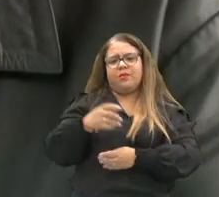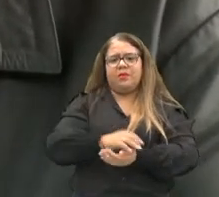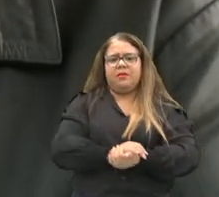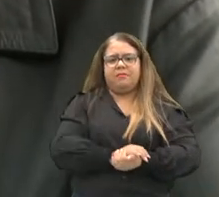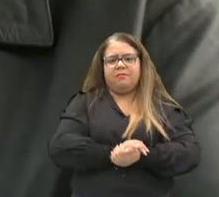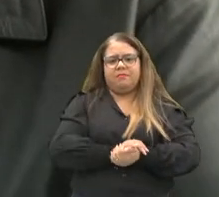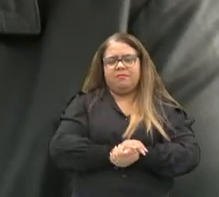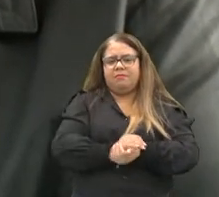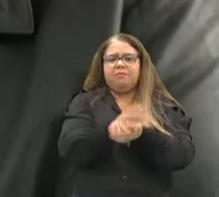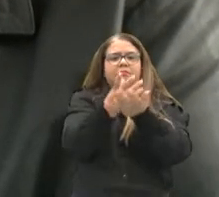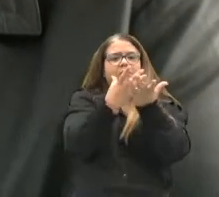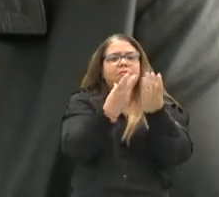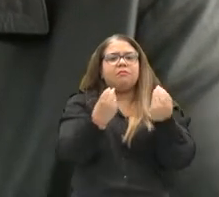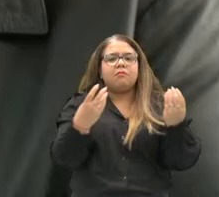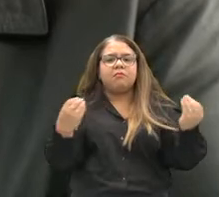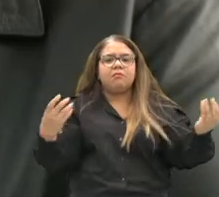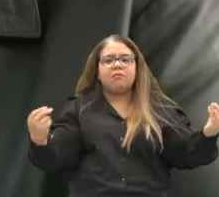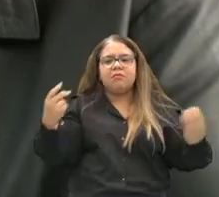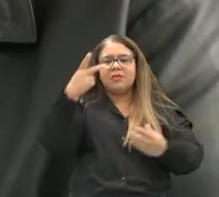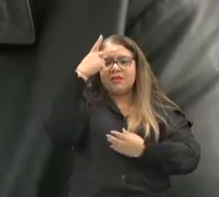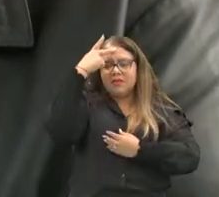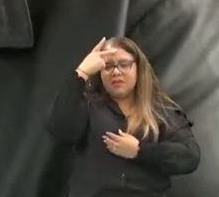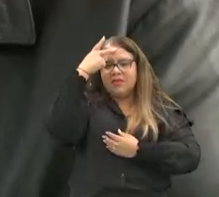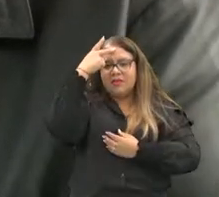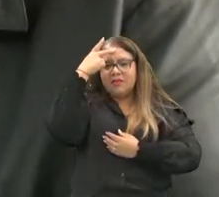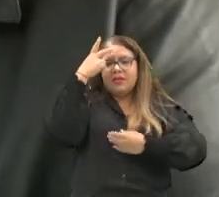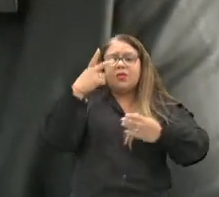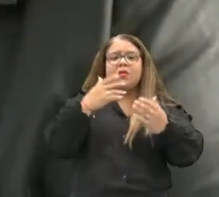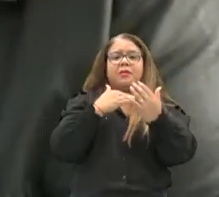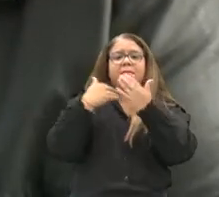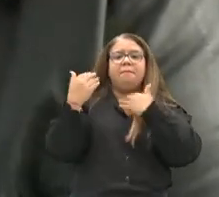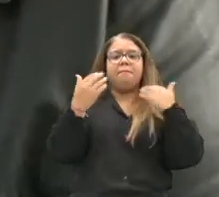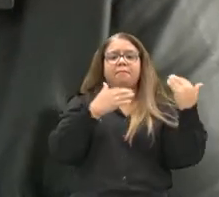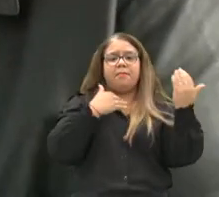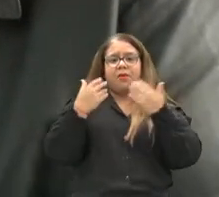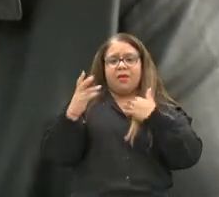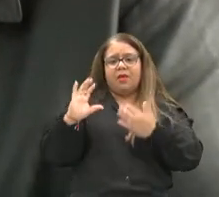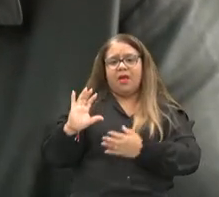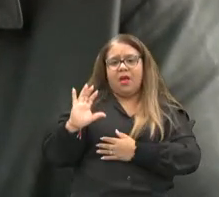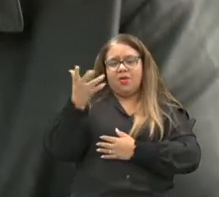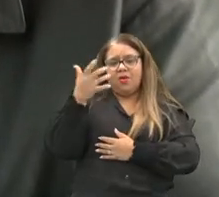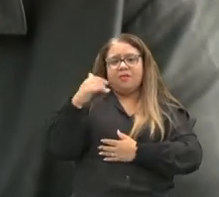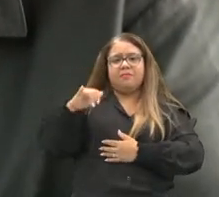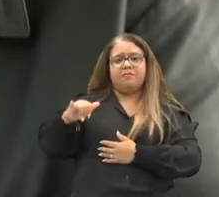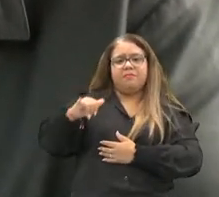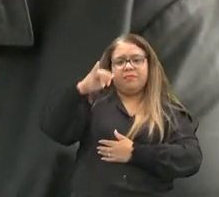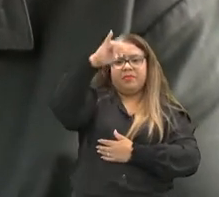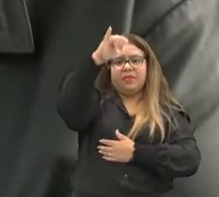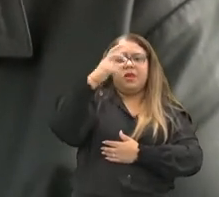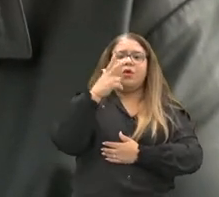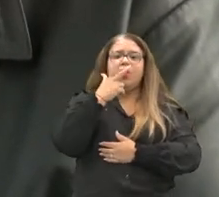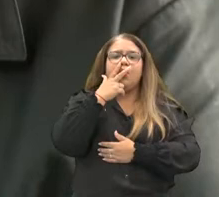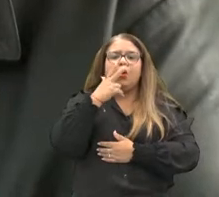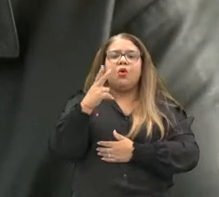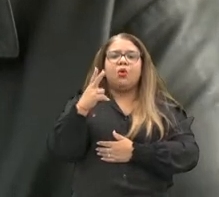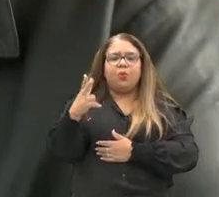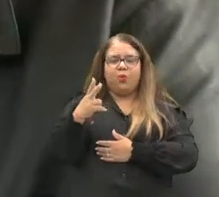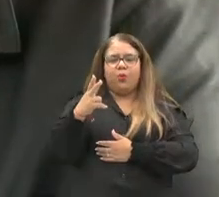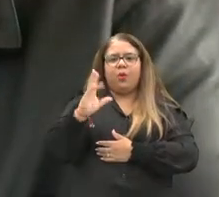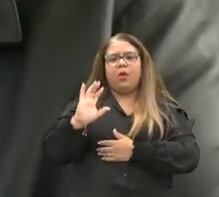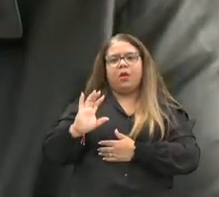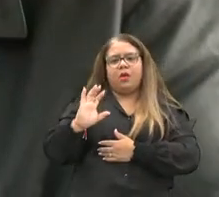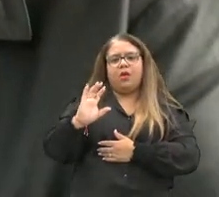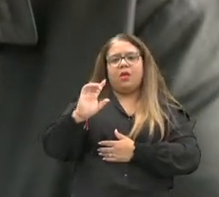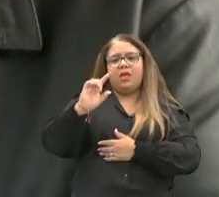de personalidades que acabaram falecendo nesse acidente. Uma bituca de cigarro ocasionou esse acidente